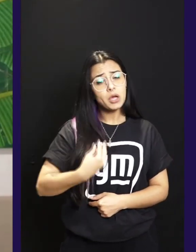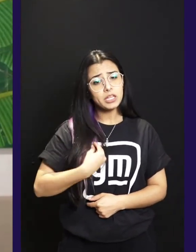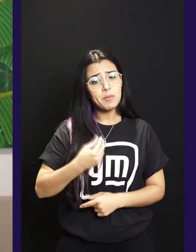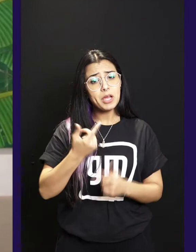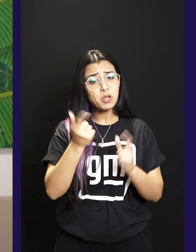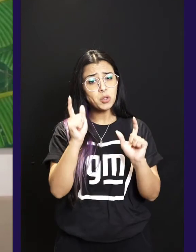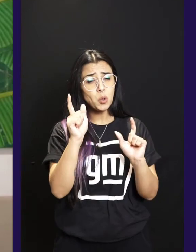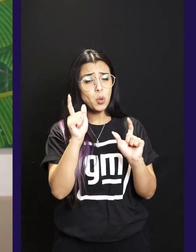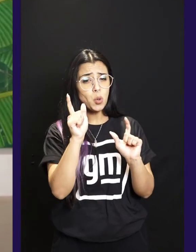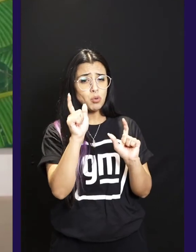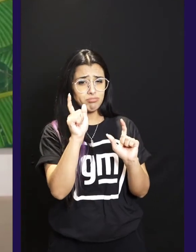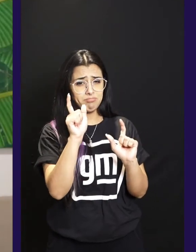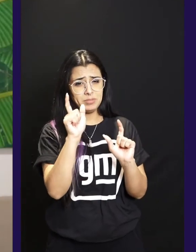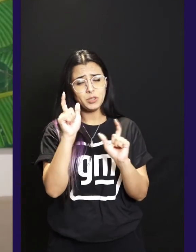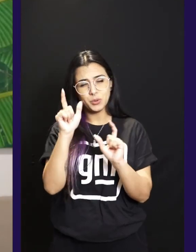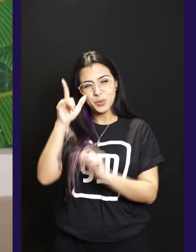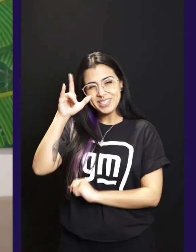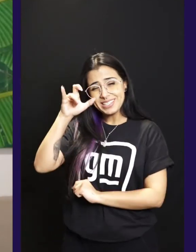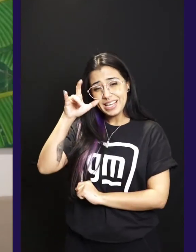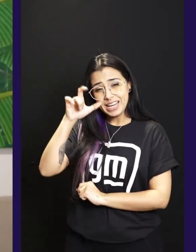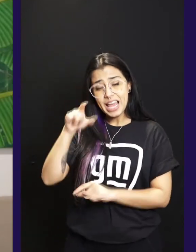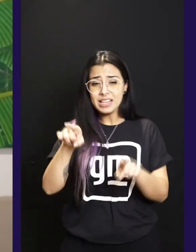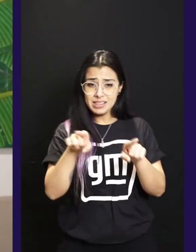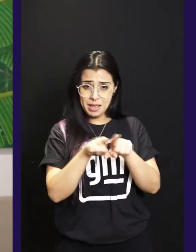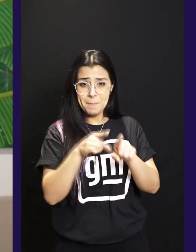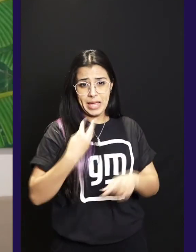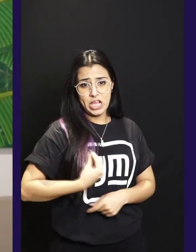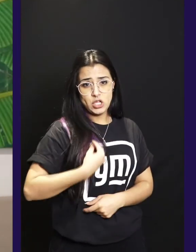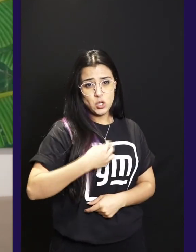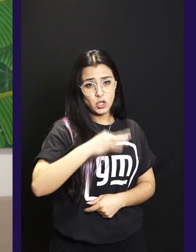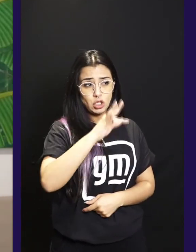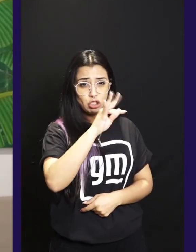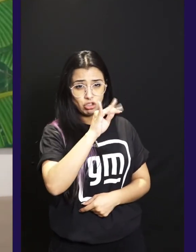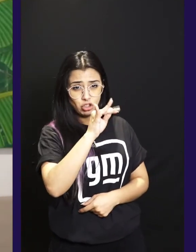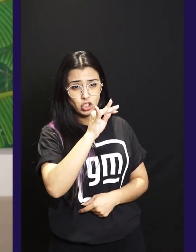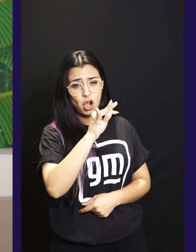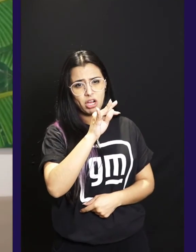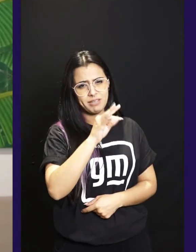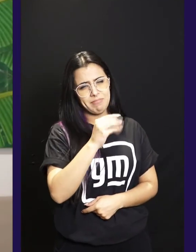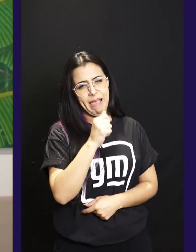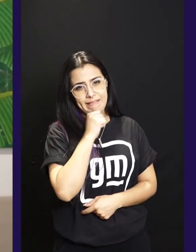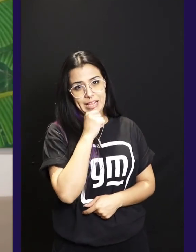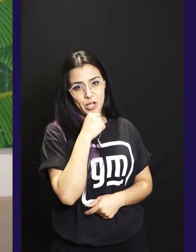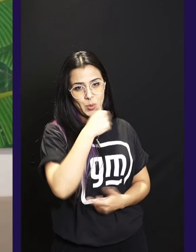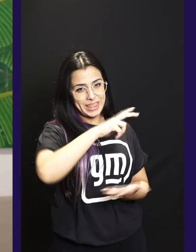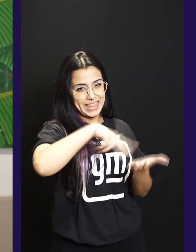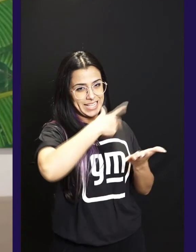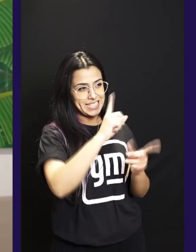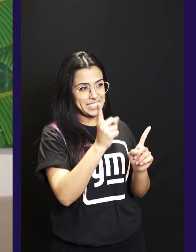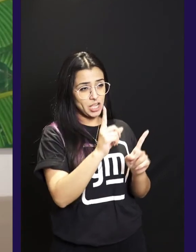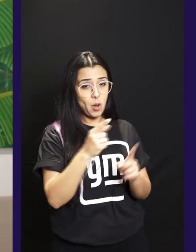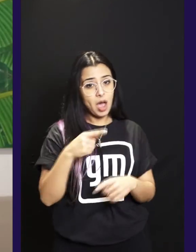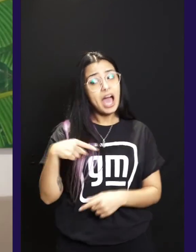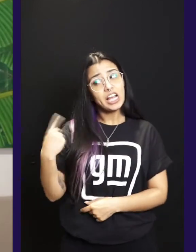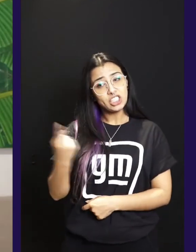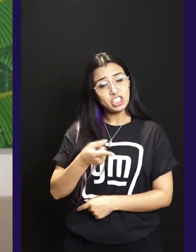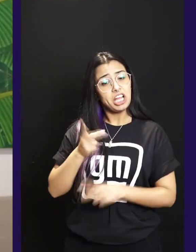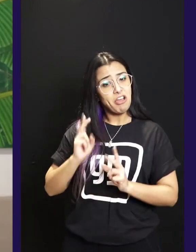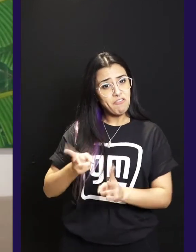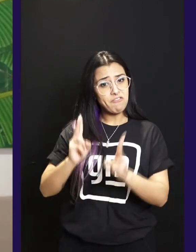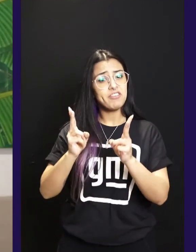no Instagram... Acho que os locais onde a gente tem produzido mais conteúdo é o Instagram, então convido vocês a me seguirem,